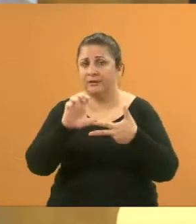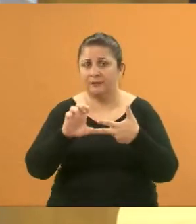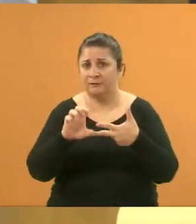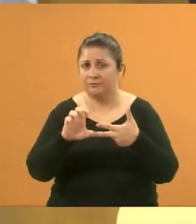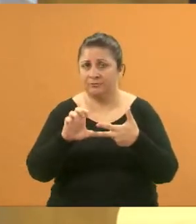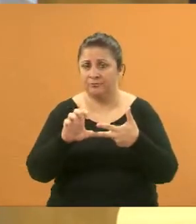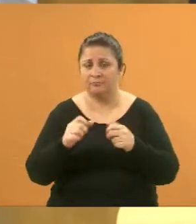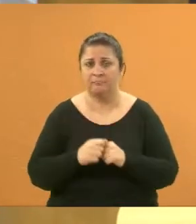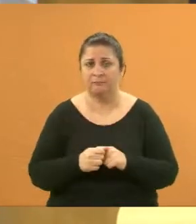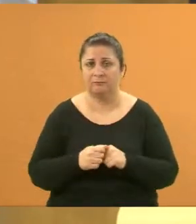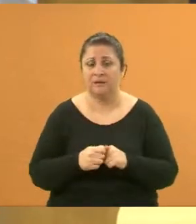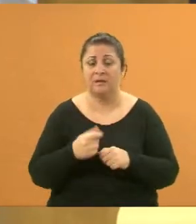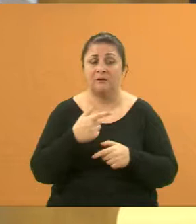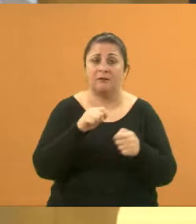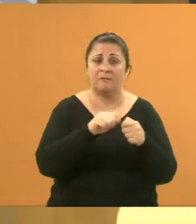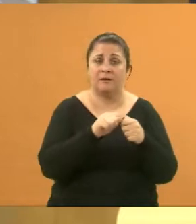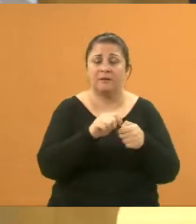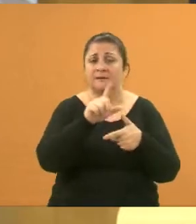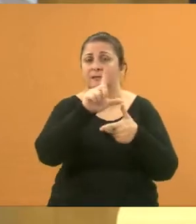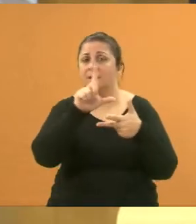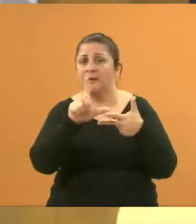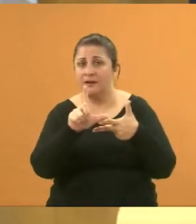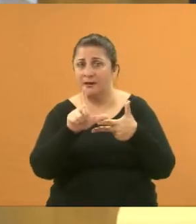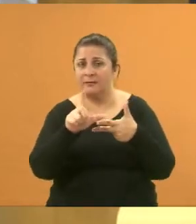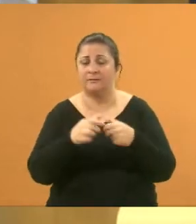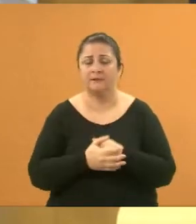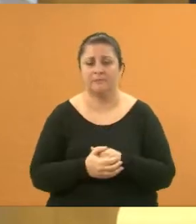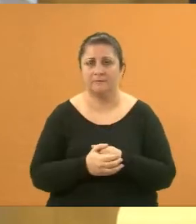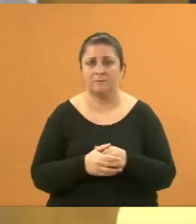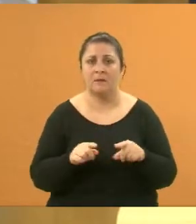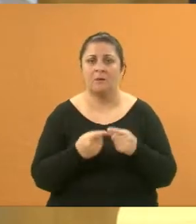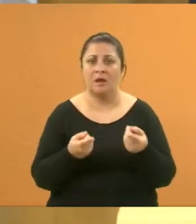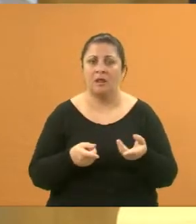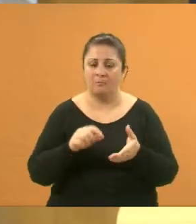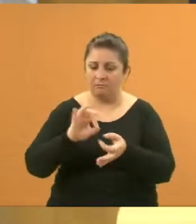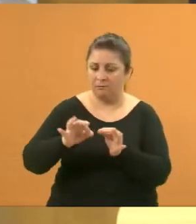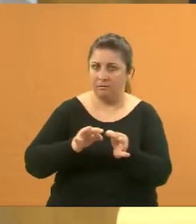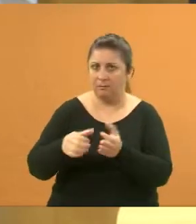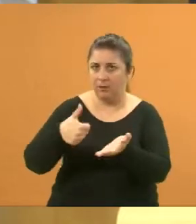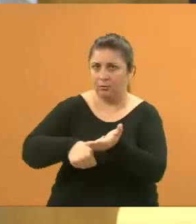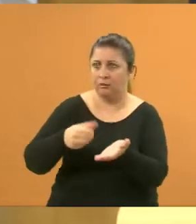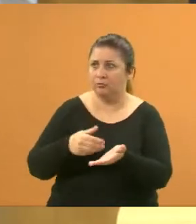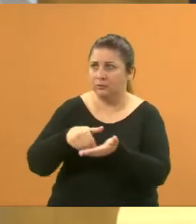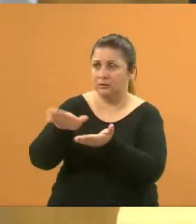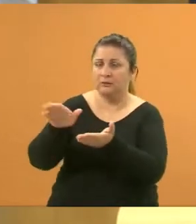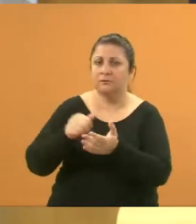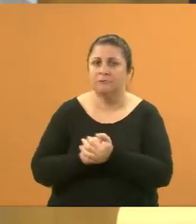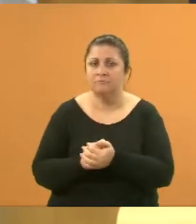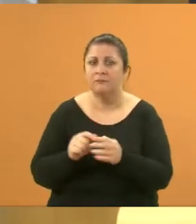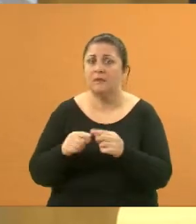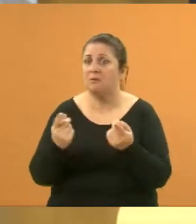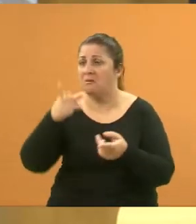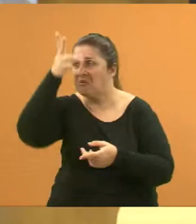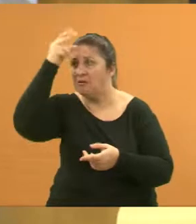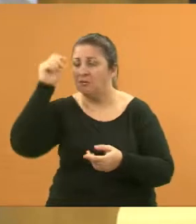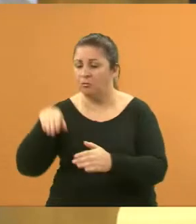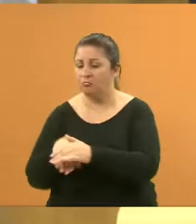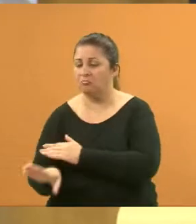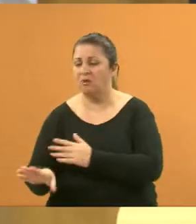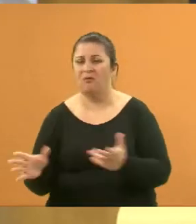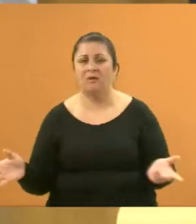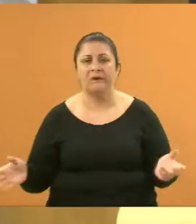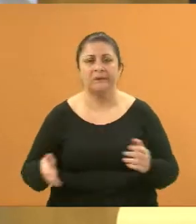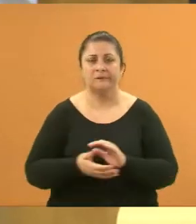legislativo. Só que a gente encaminha a documentação para o executivo, e o executivo põe lá dentro da